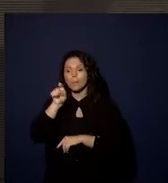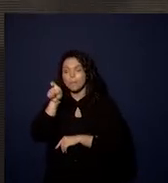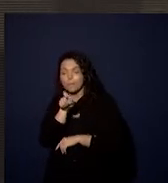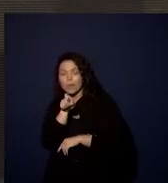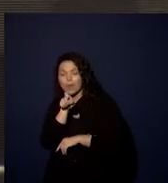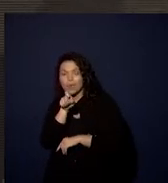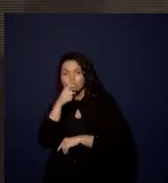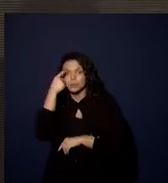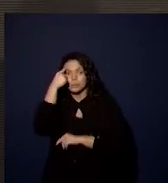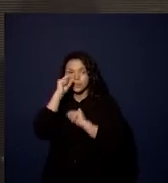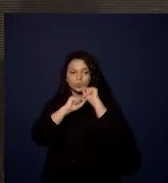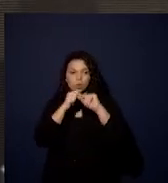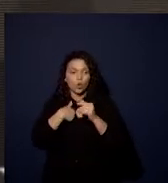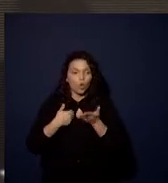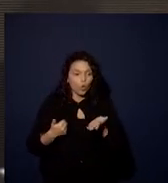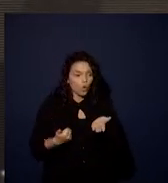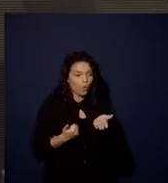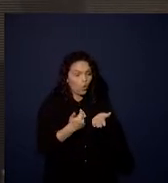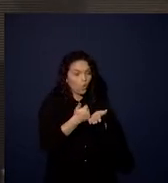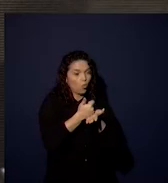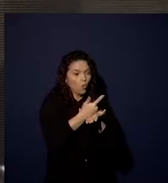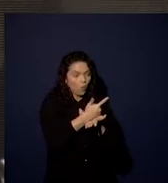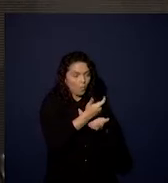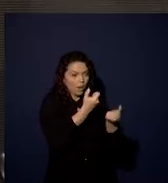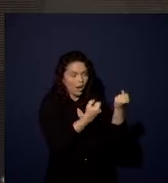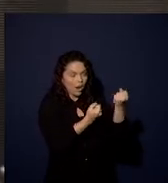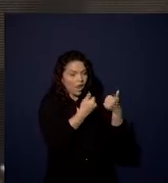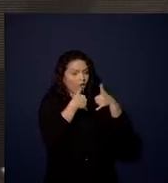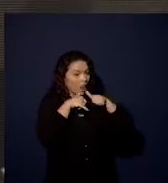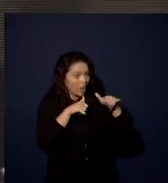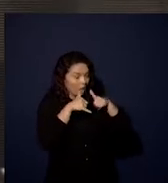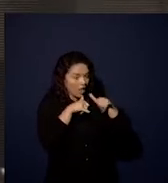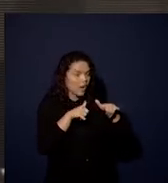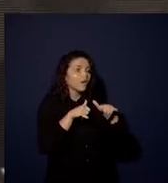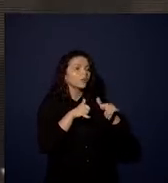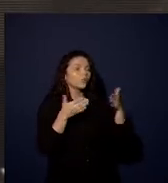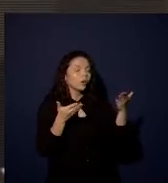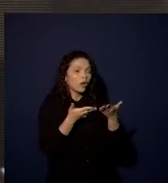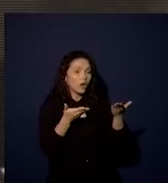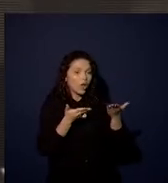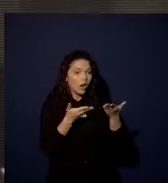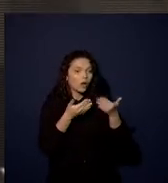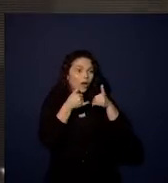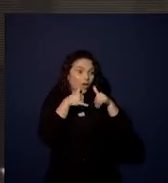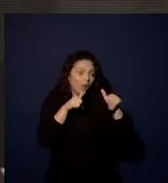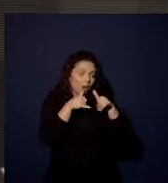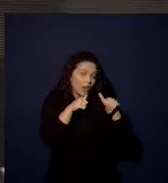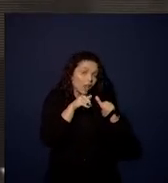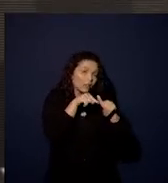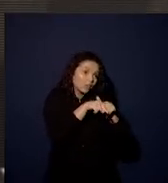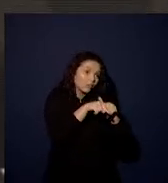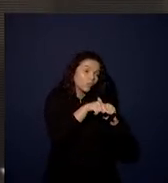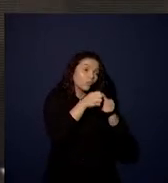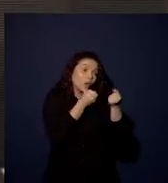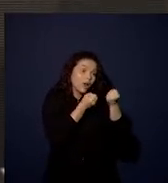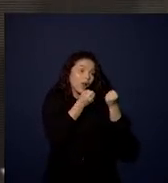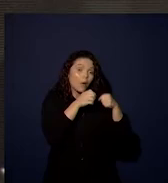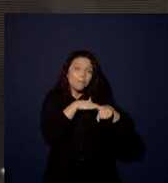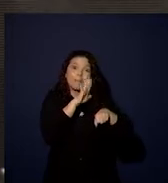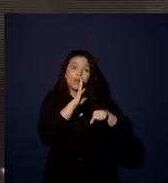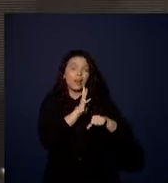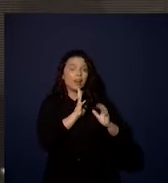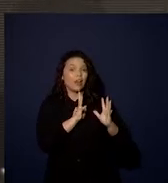assumindo que energia elétrica é mais limpa que são também é uma premissa agora tá muito Limpo mas a gente viu em